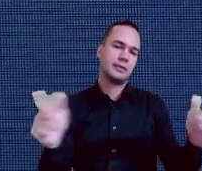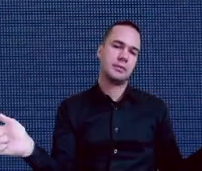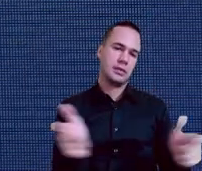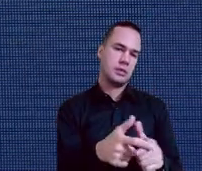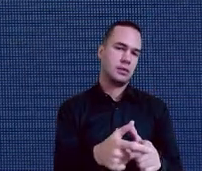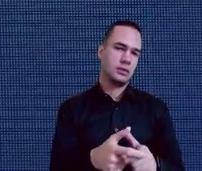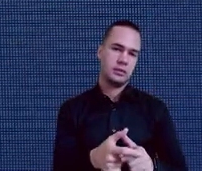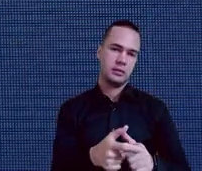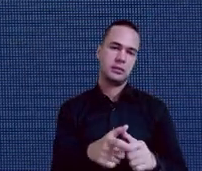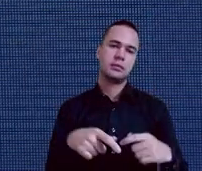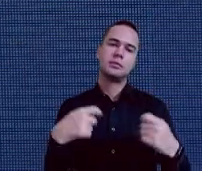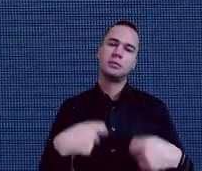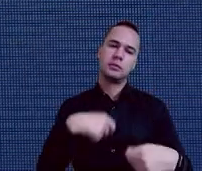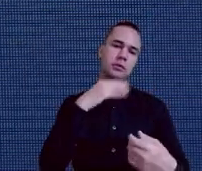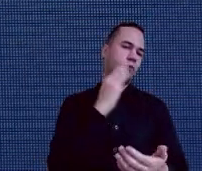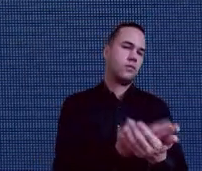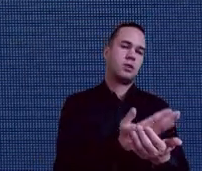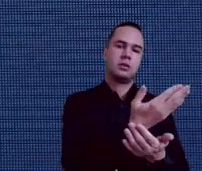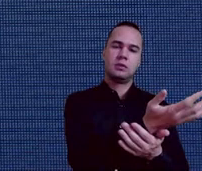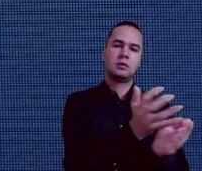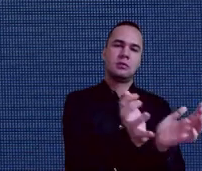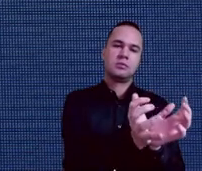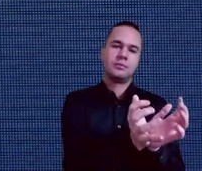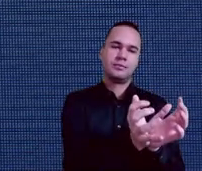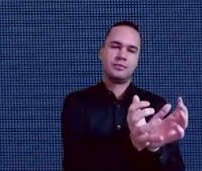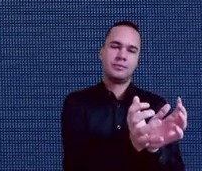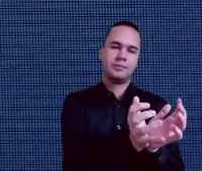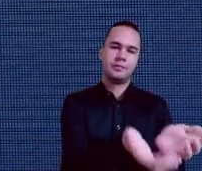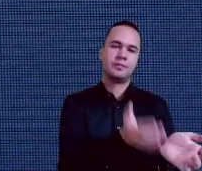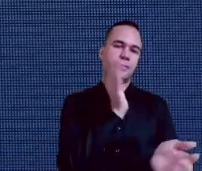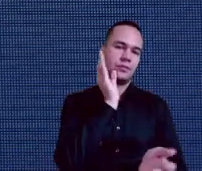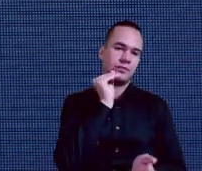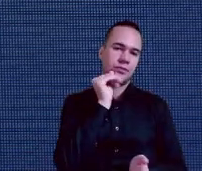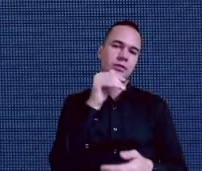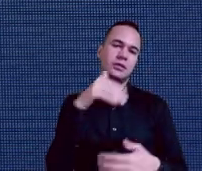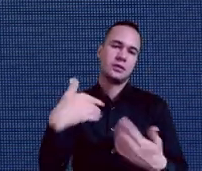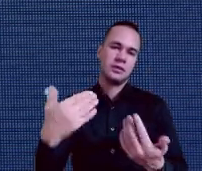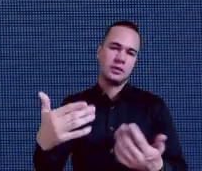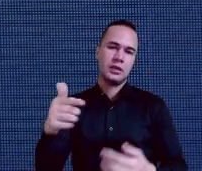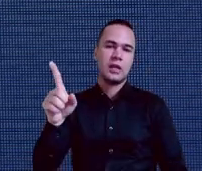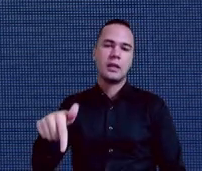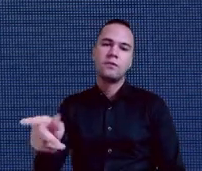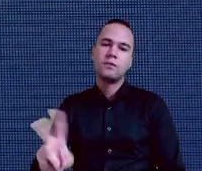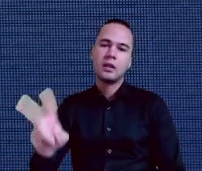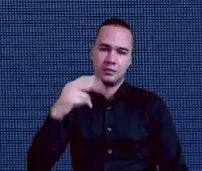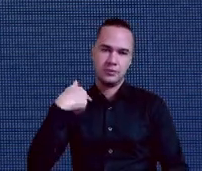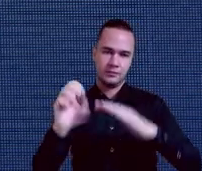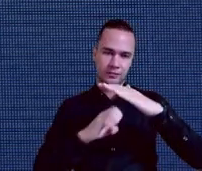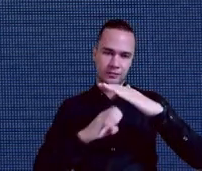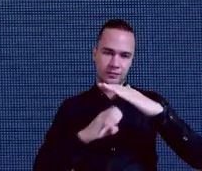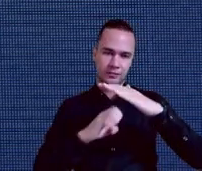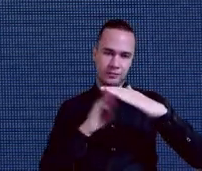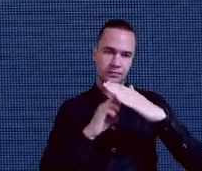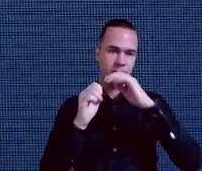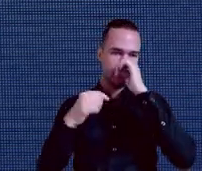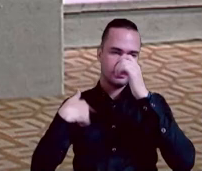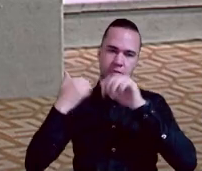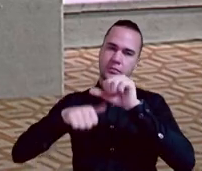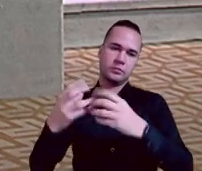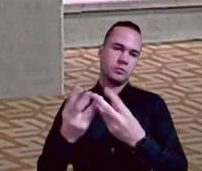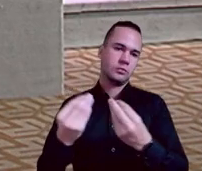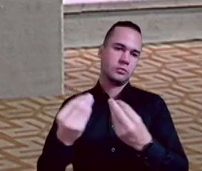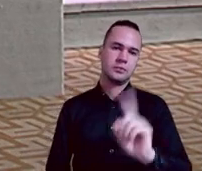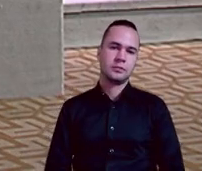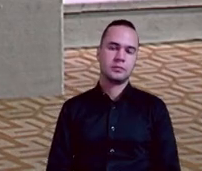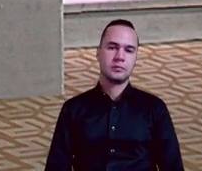você precisa confiar no time então aqui o velho Action você não vê um ajuste tão grande em relação aos filmes legal